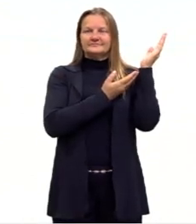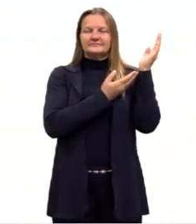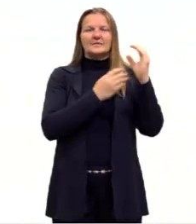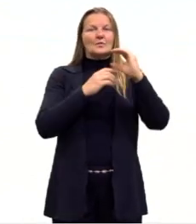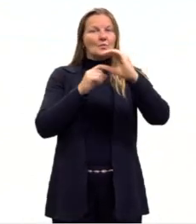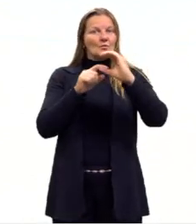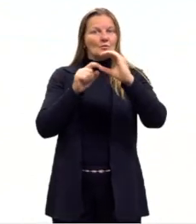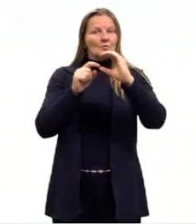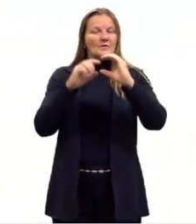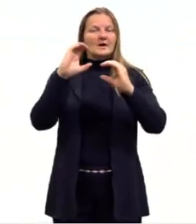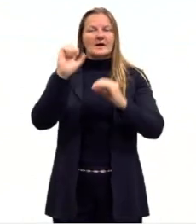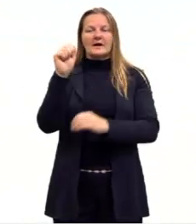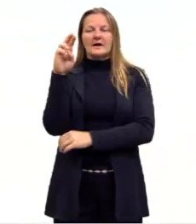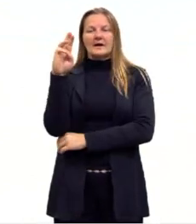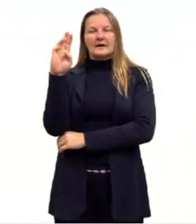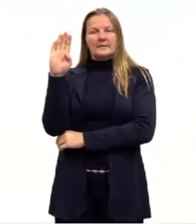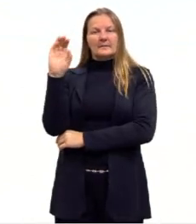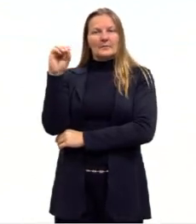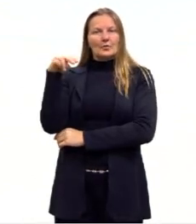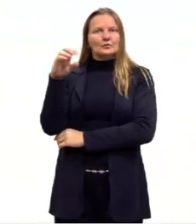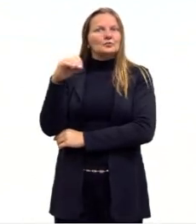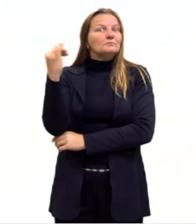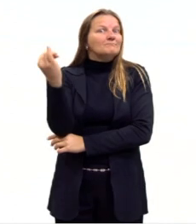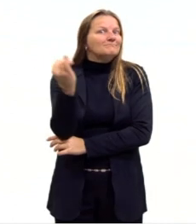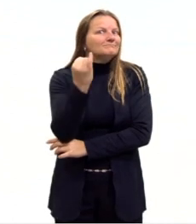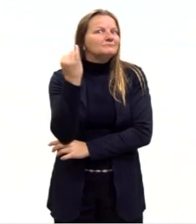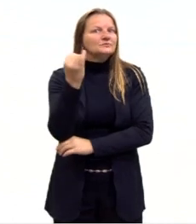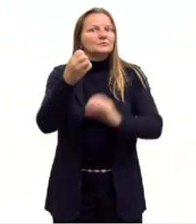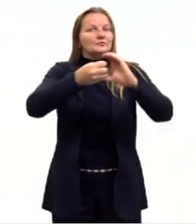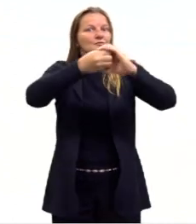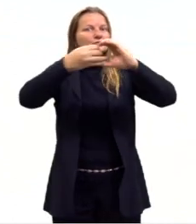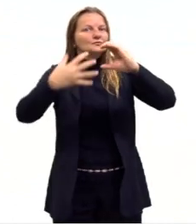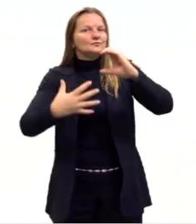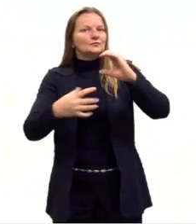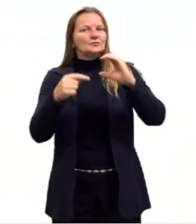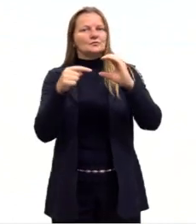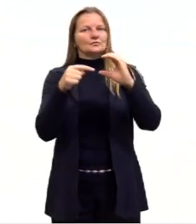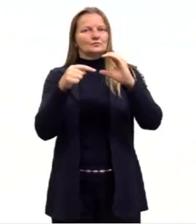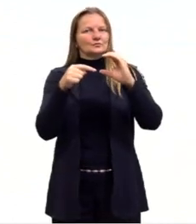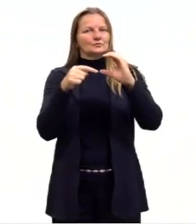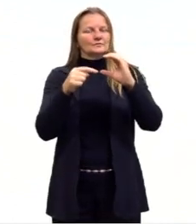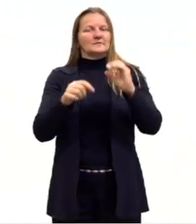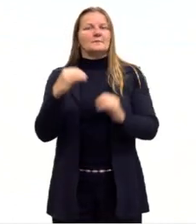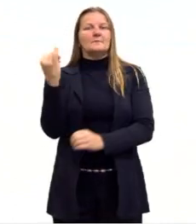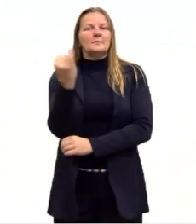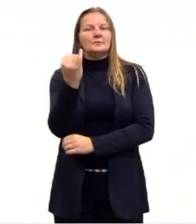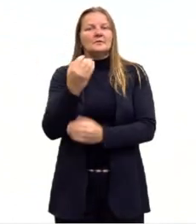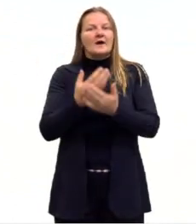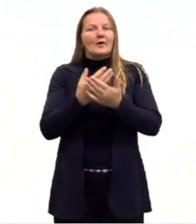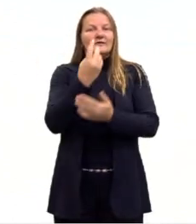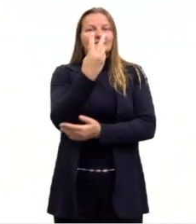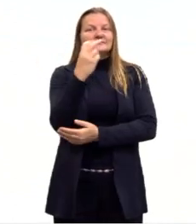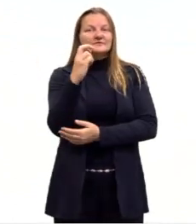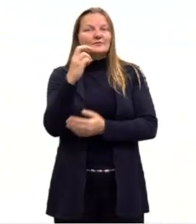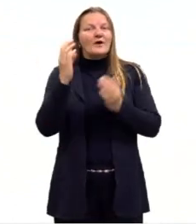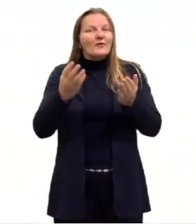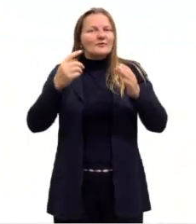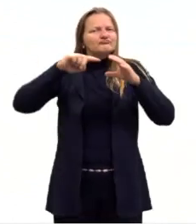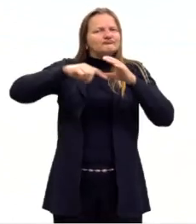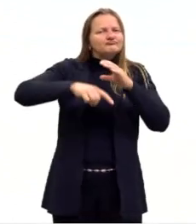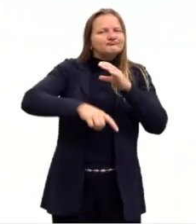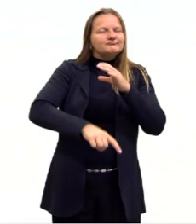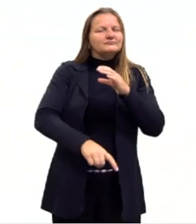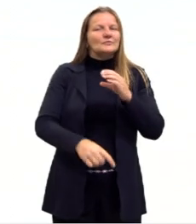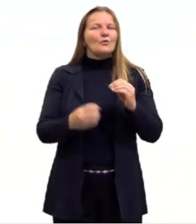carbono Quanto é importante conhecer as características dos carbonos na aula 25 e agora nós vamos